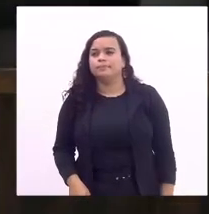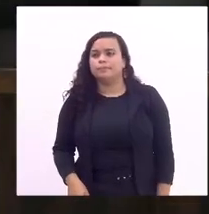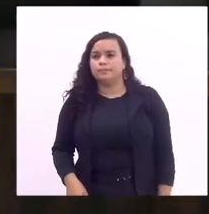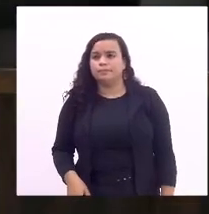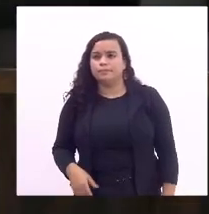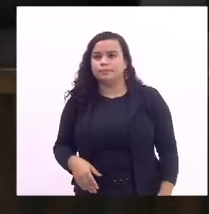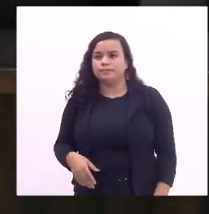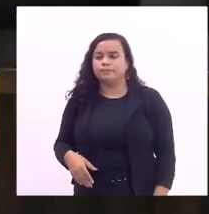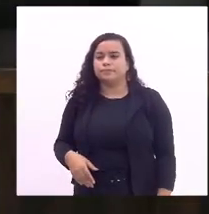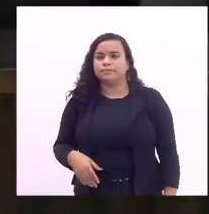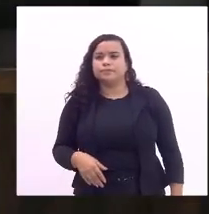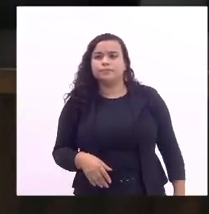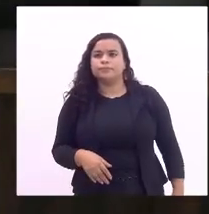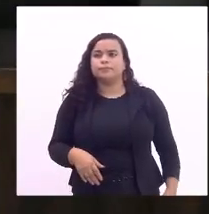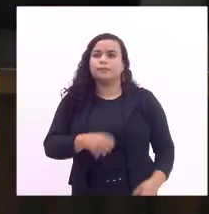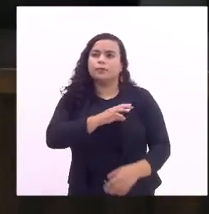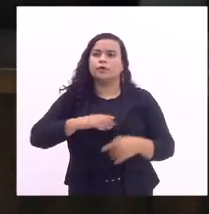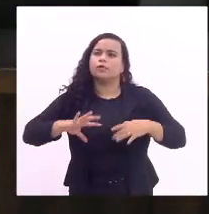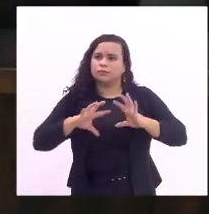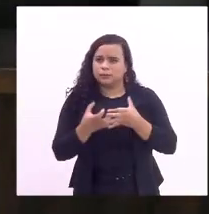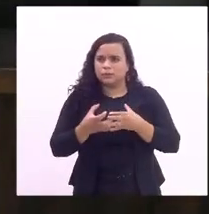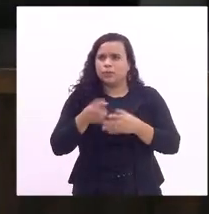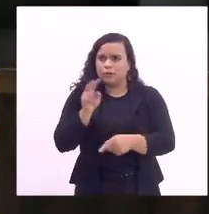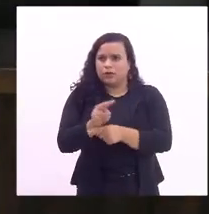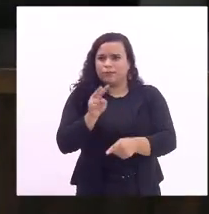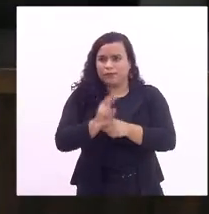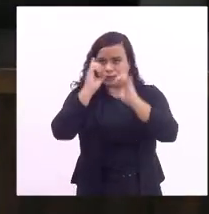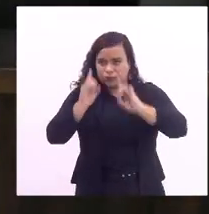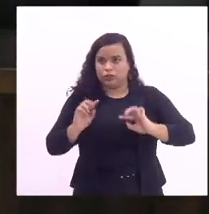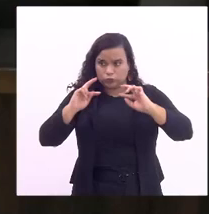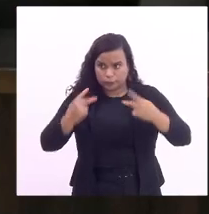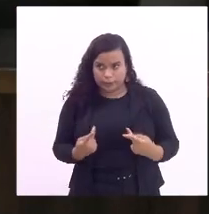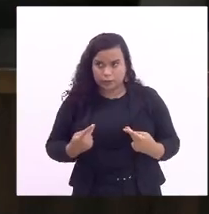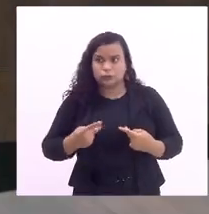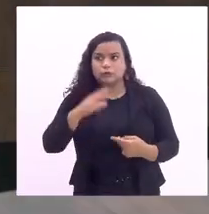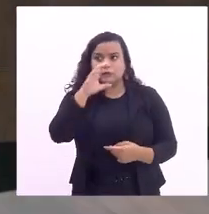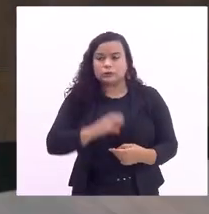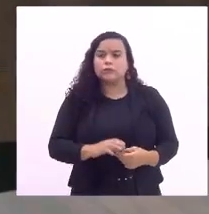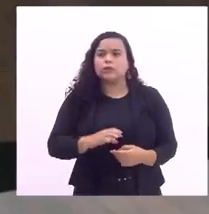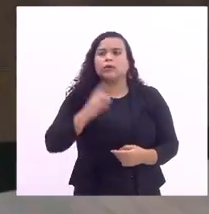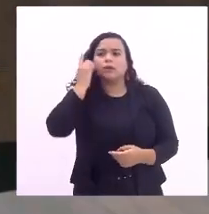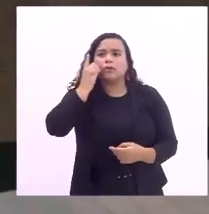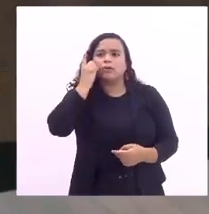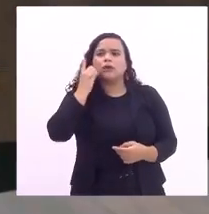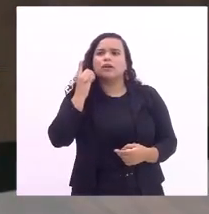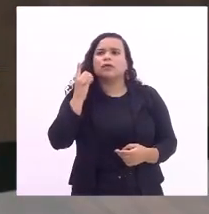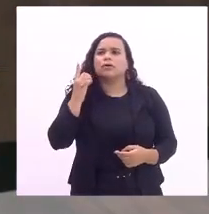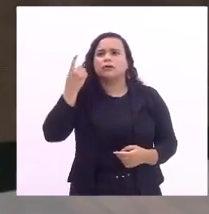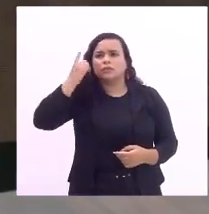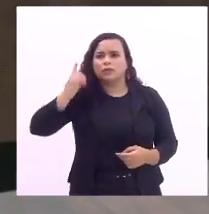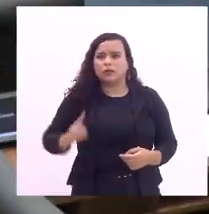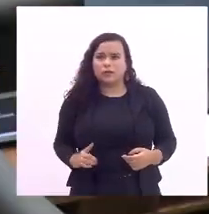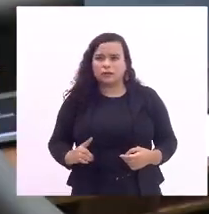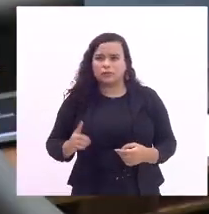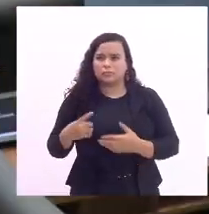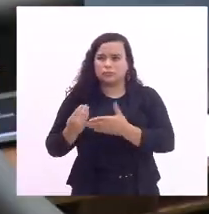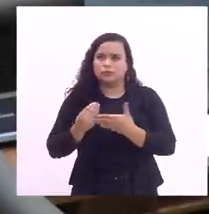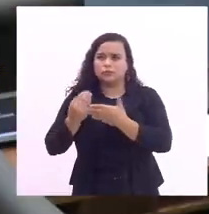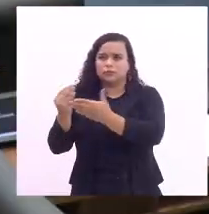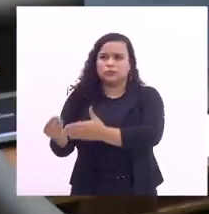Pela Comissão de Defesa dos Direitos Humanos e Cidadania, deputada Dani. Eu designo a deputada enfermeira Rejane para dar o